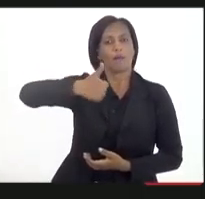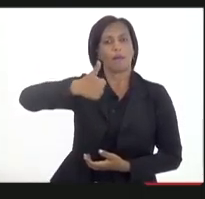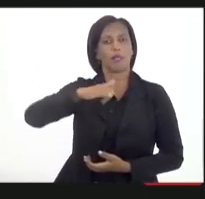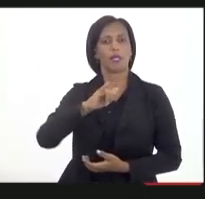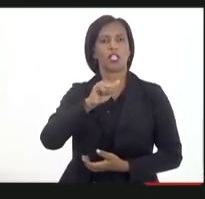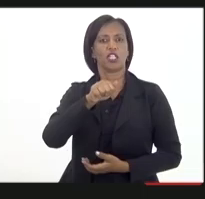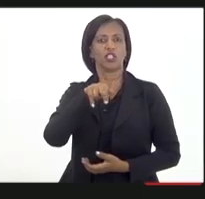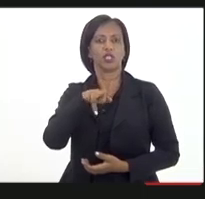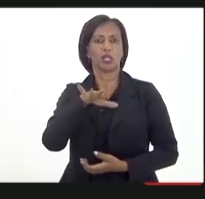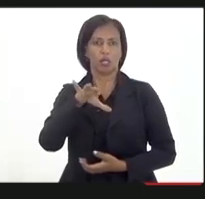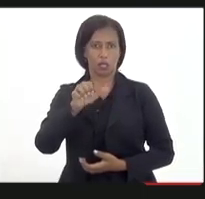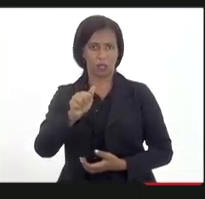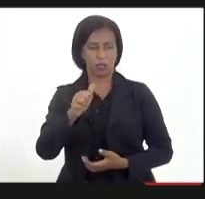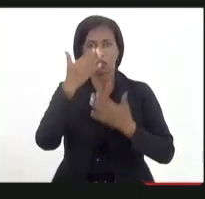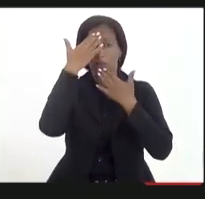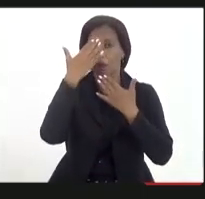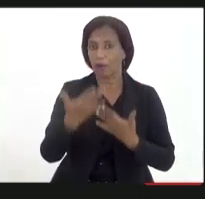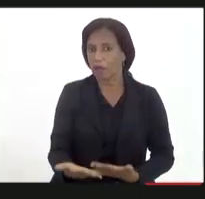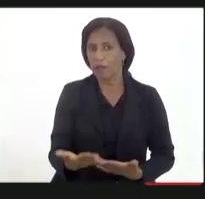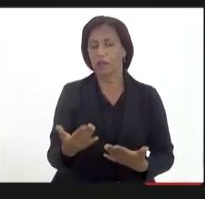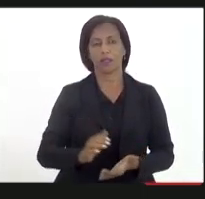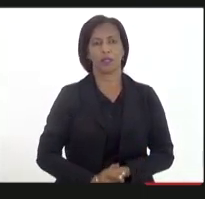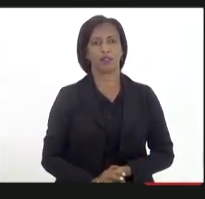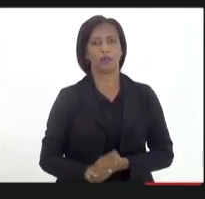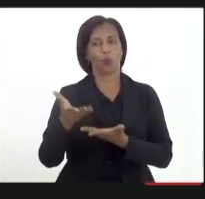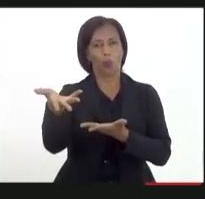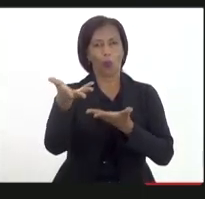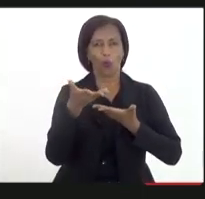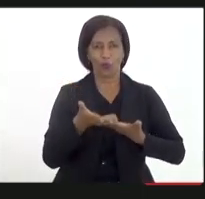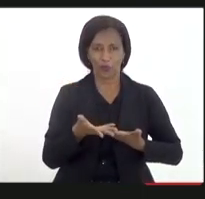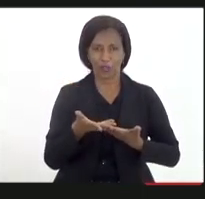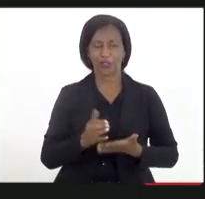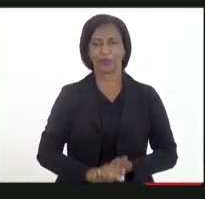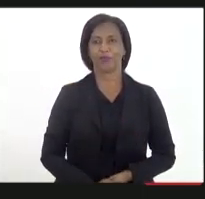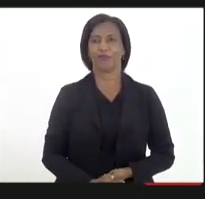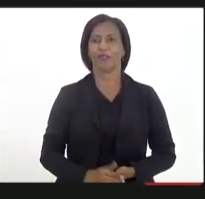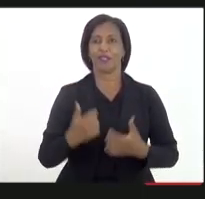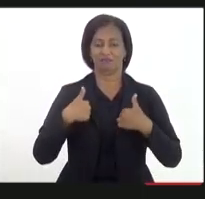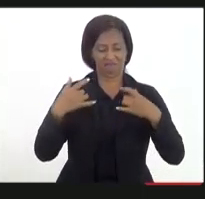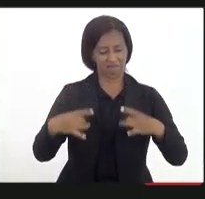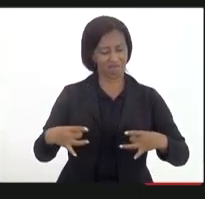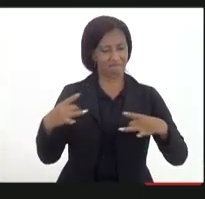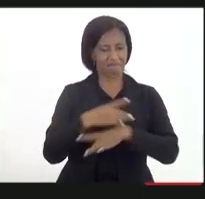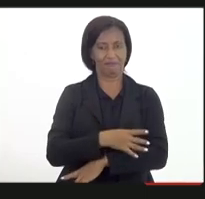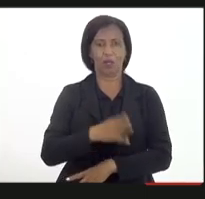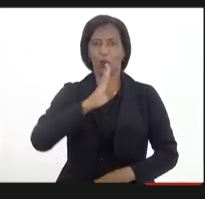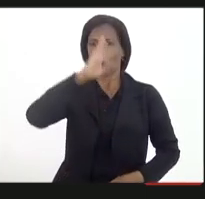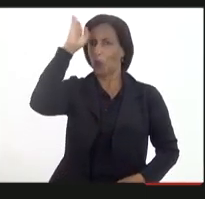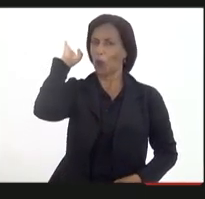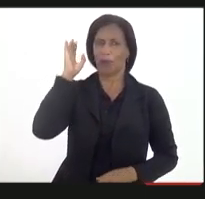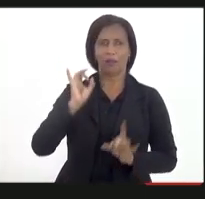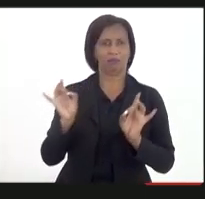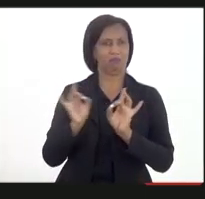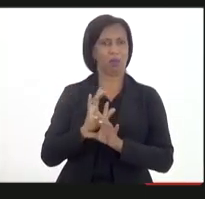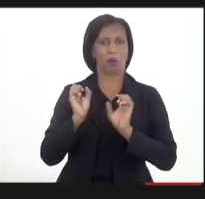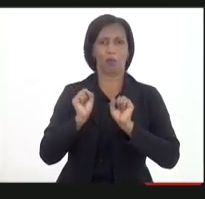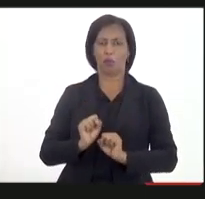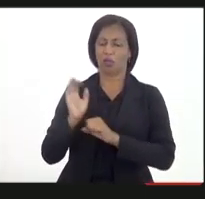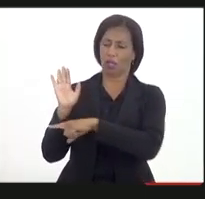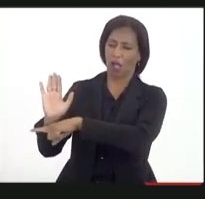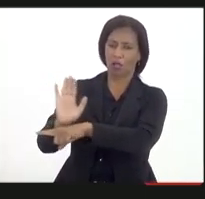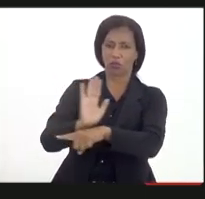também então agradeço aí o convite do e fico aqui à disposição o que quando ele está à disposição no que puder